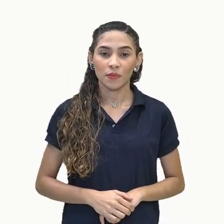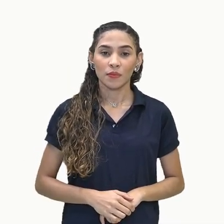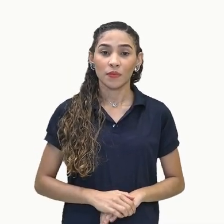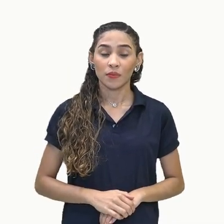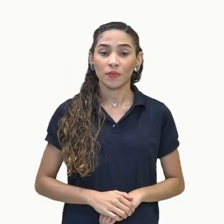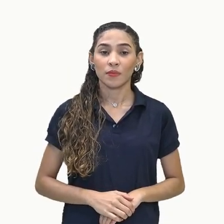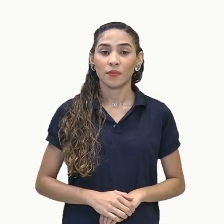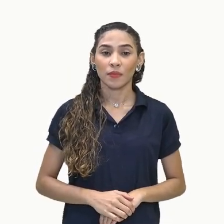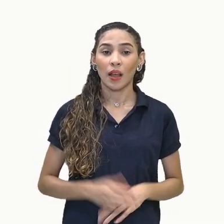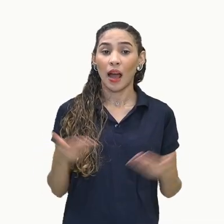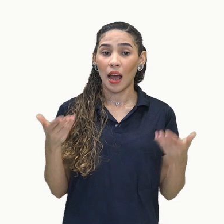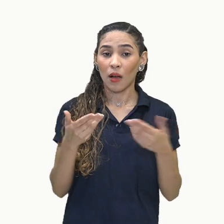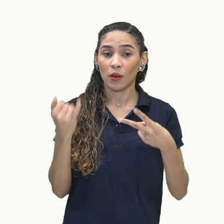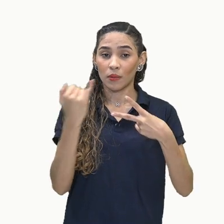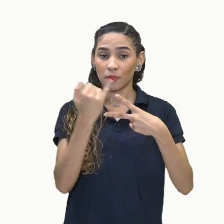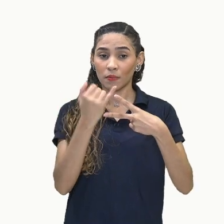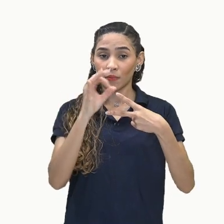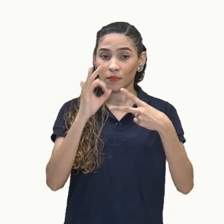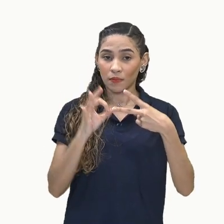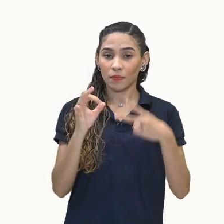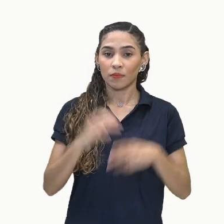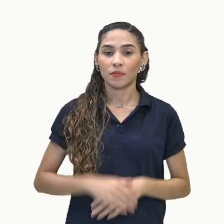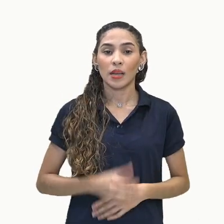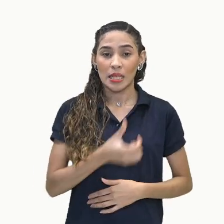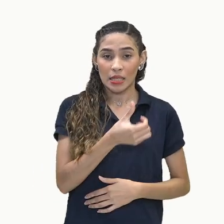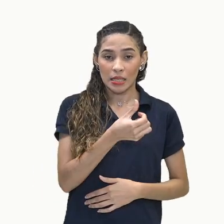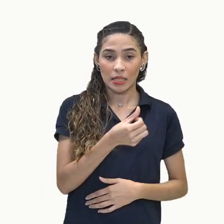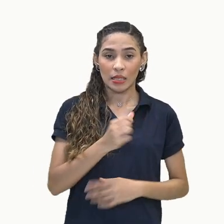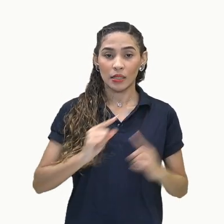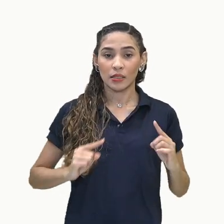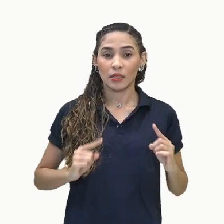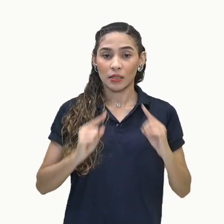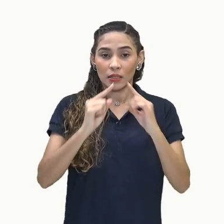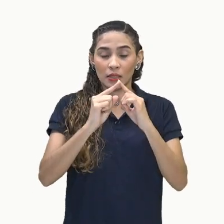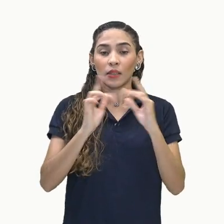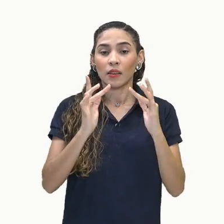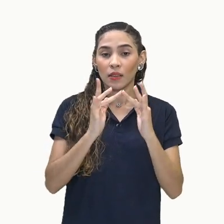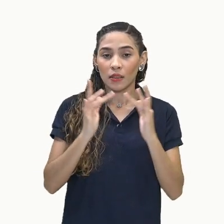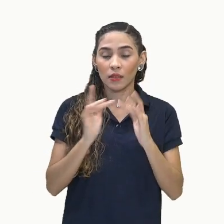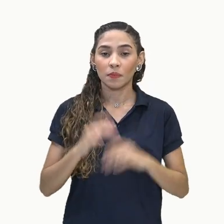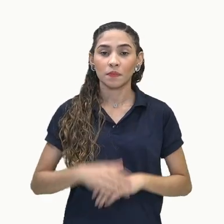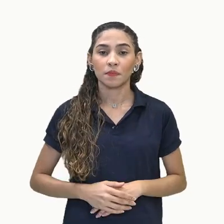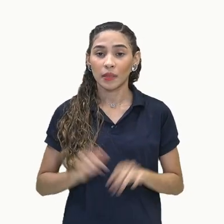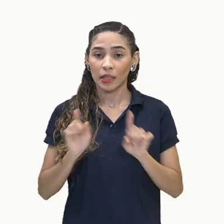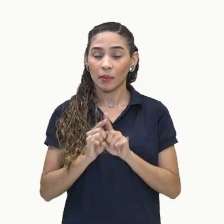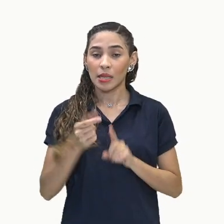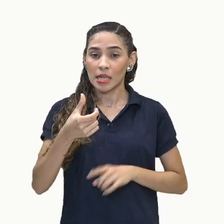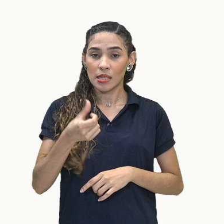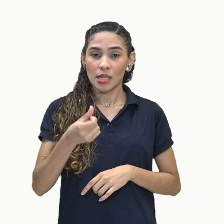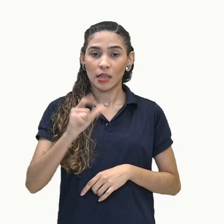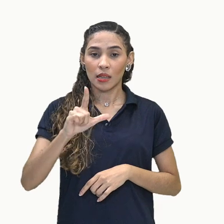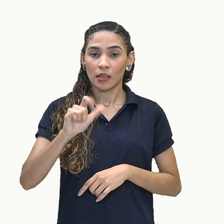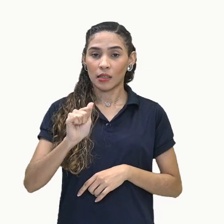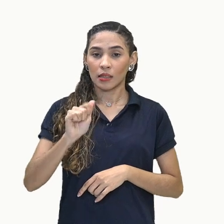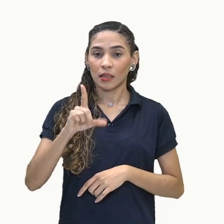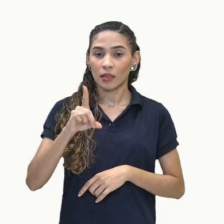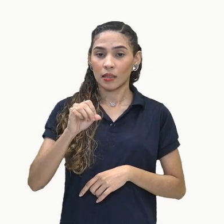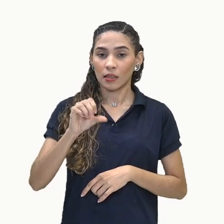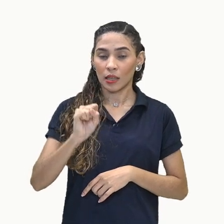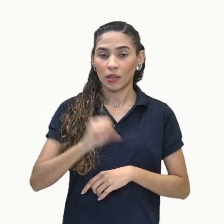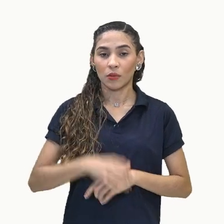nosso polígono agora que possui 6 vértices e 6 lados. É